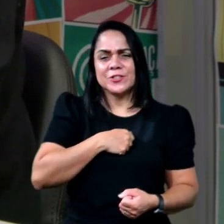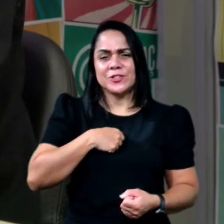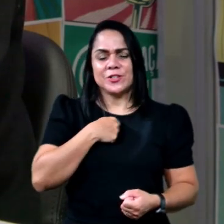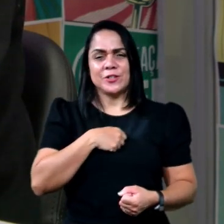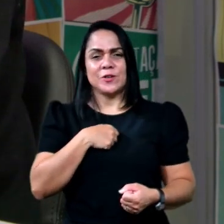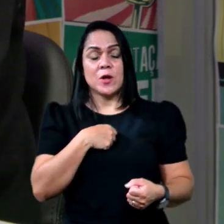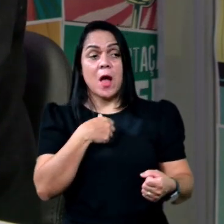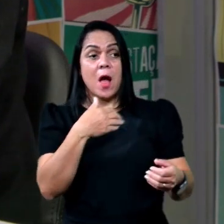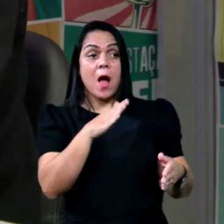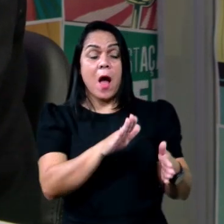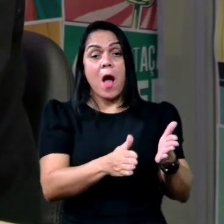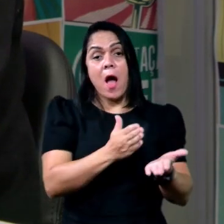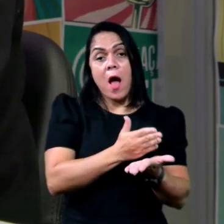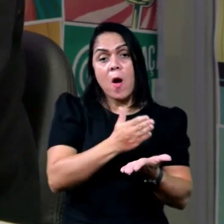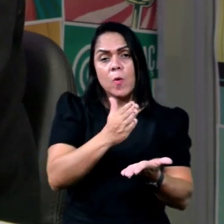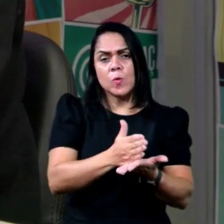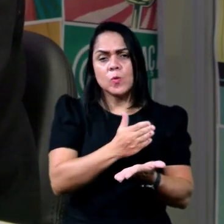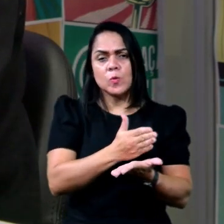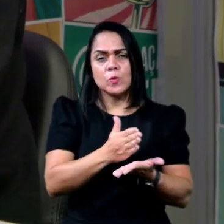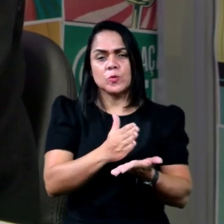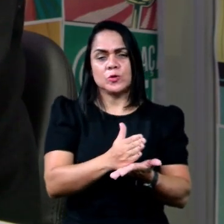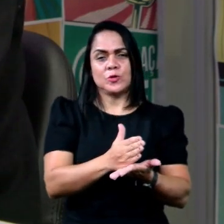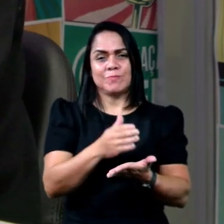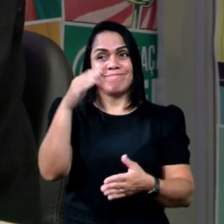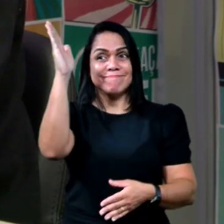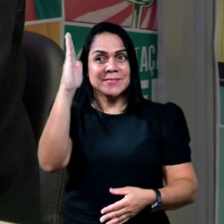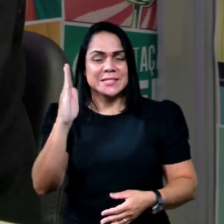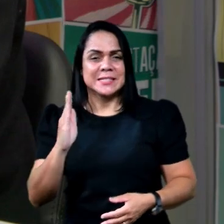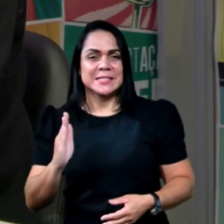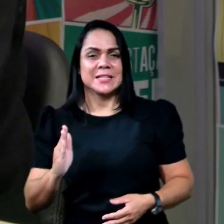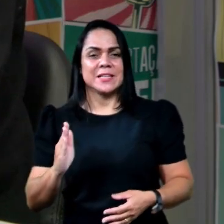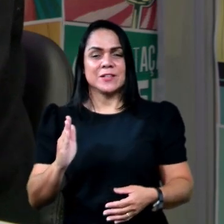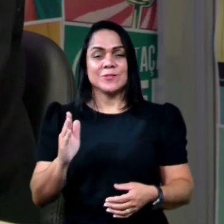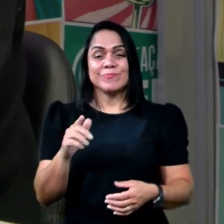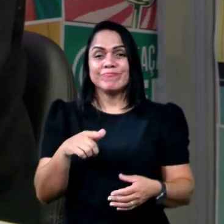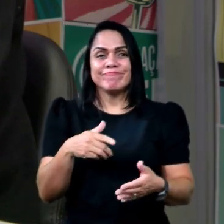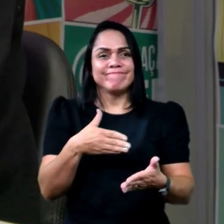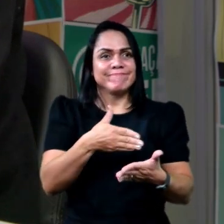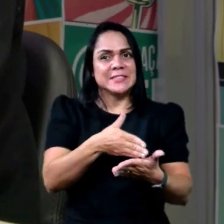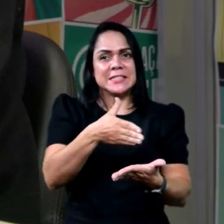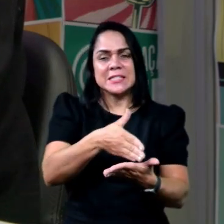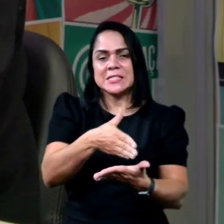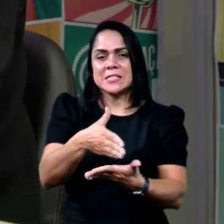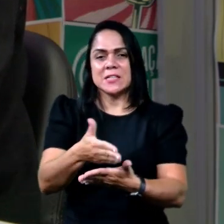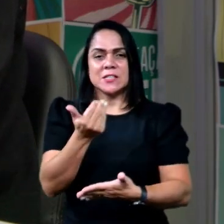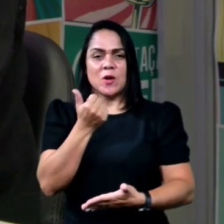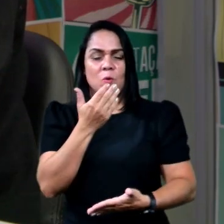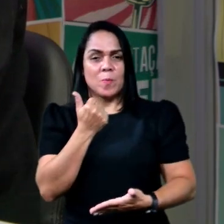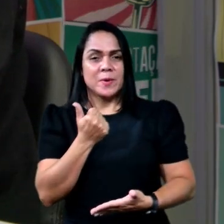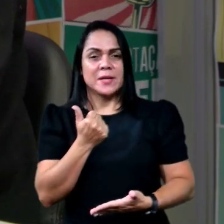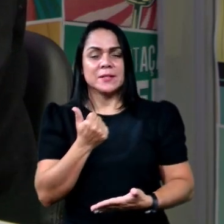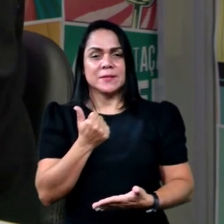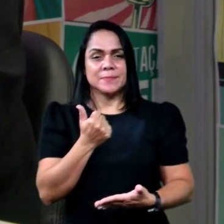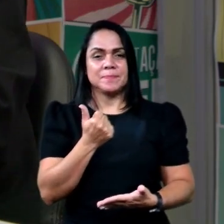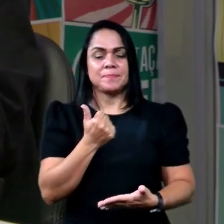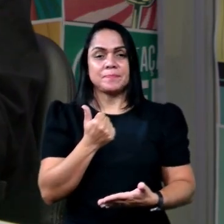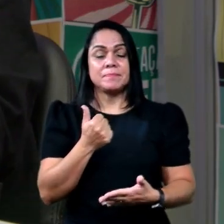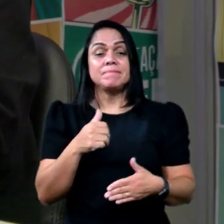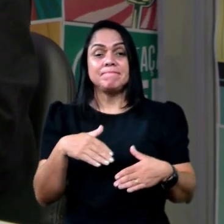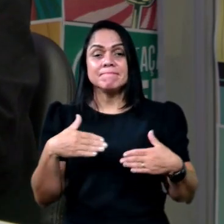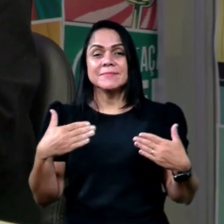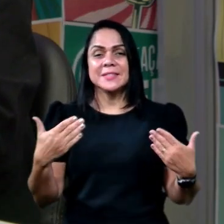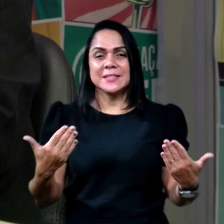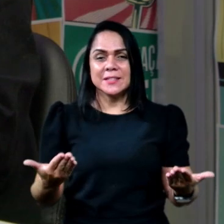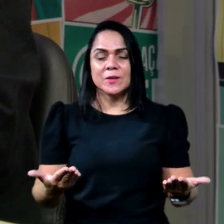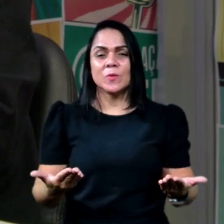têm acesso ao que a gente vai chamar de comida afetiva. Eles vão ter acesso à comida que tem. E é muito digna, e não é por isso que ela não vai